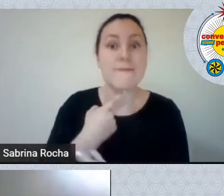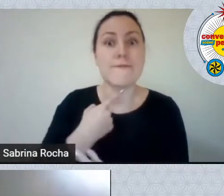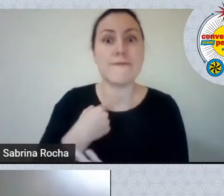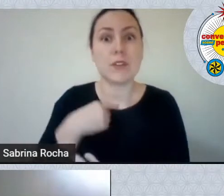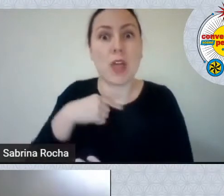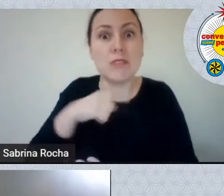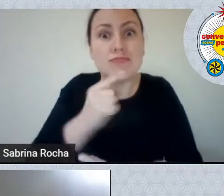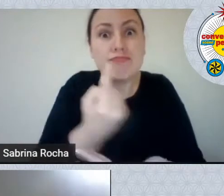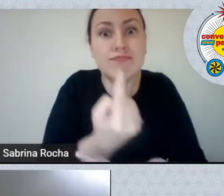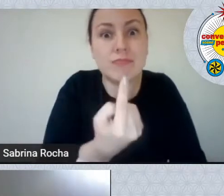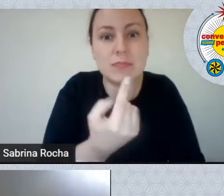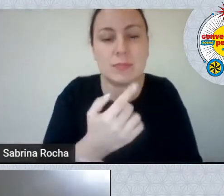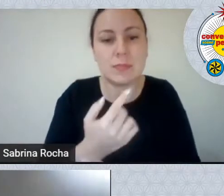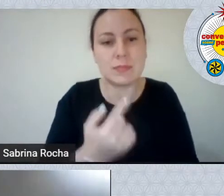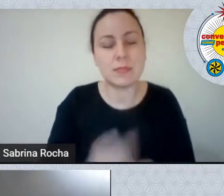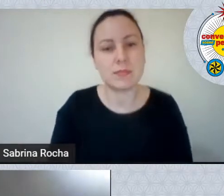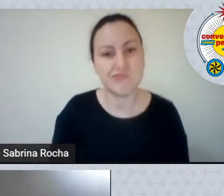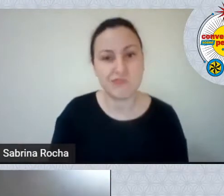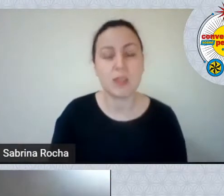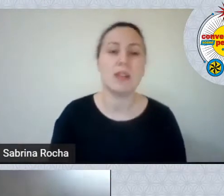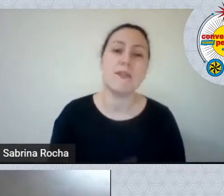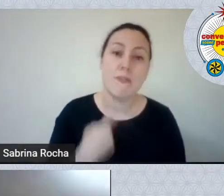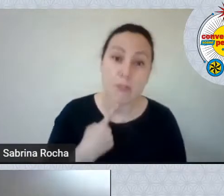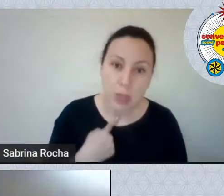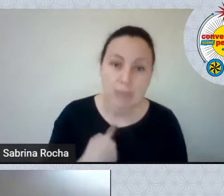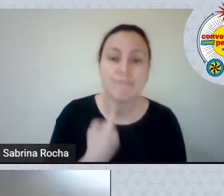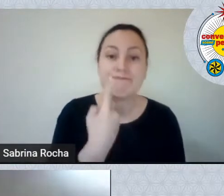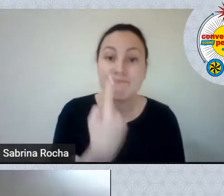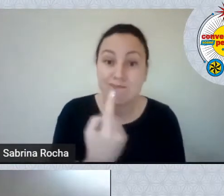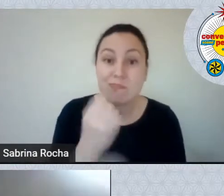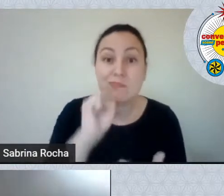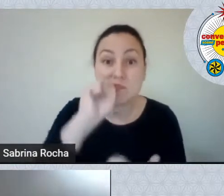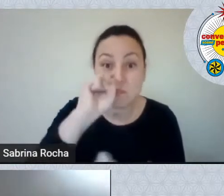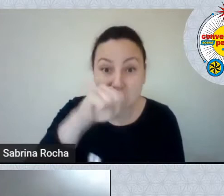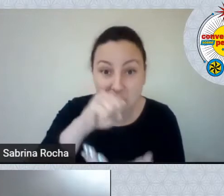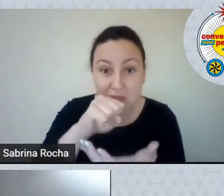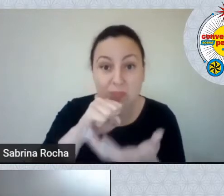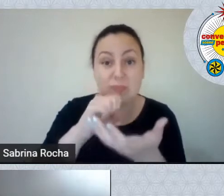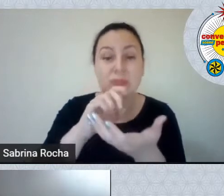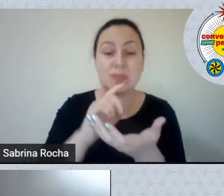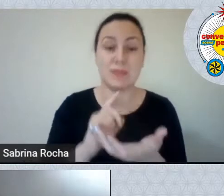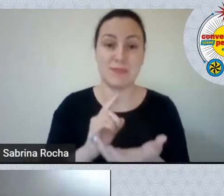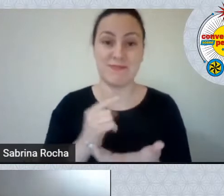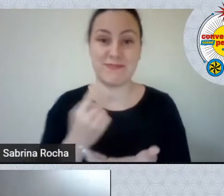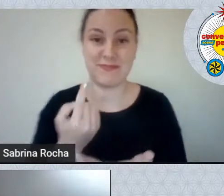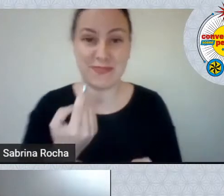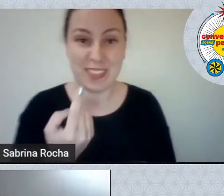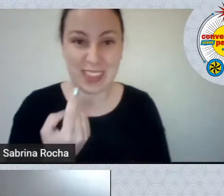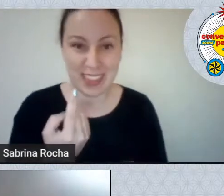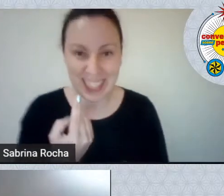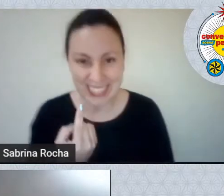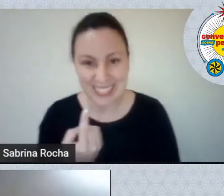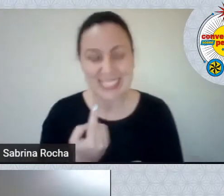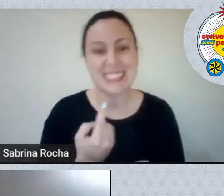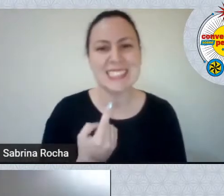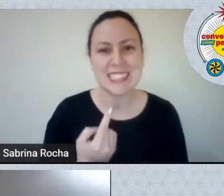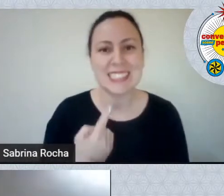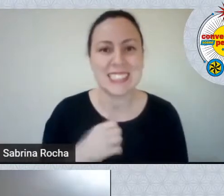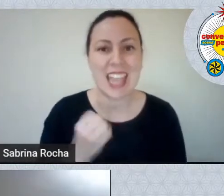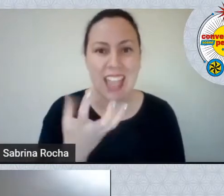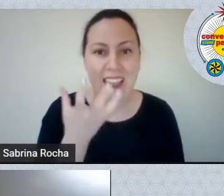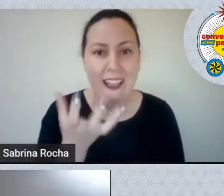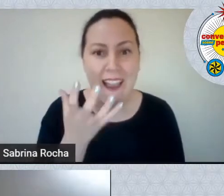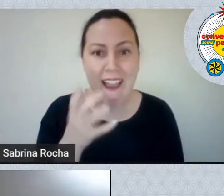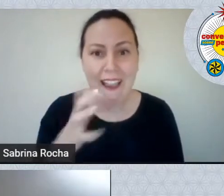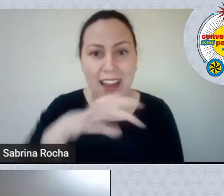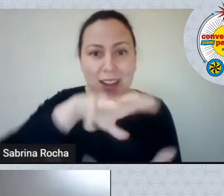E estão também, né? Veja, o super-homem está sedento pelo mundo lá fora. O Clark Kent